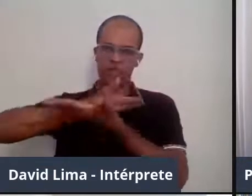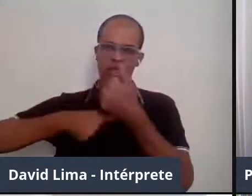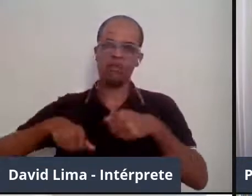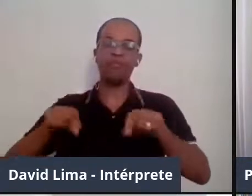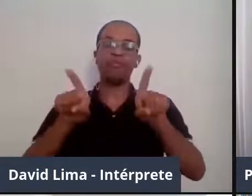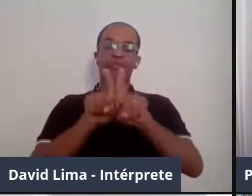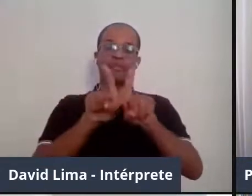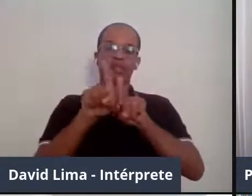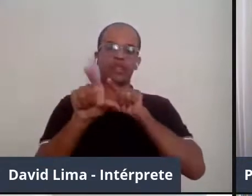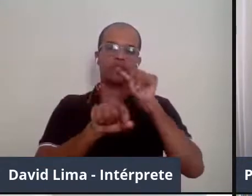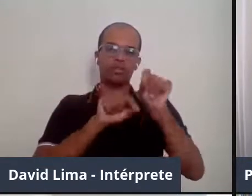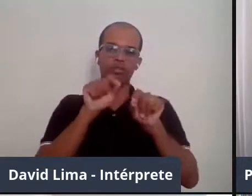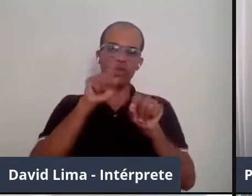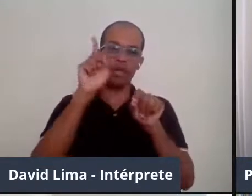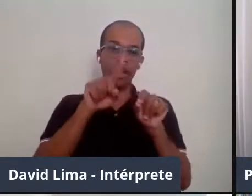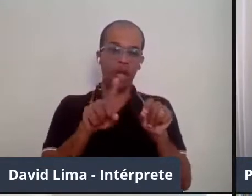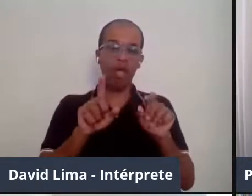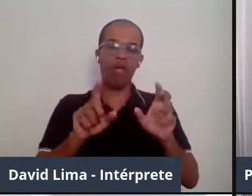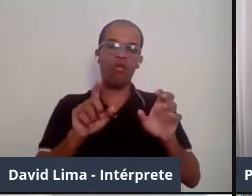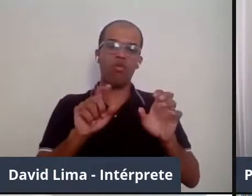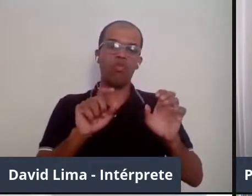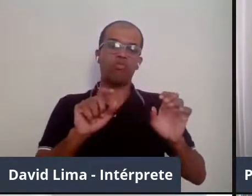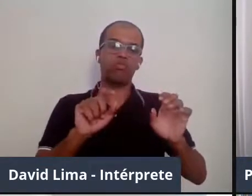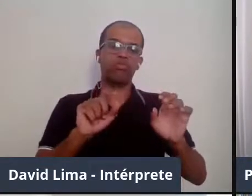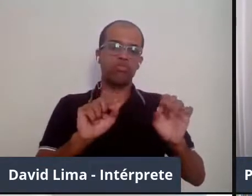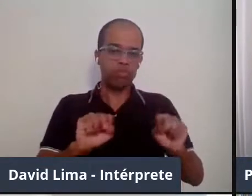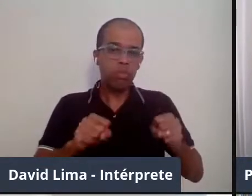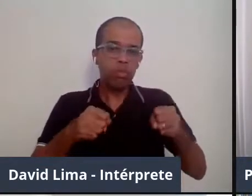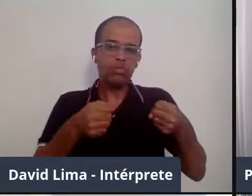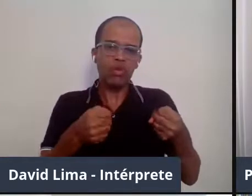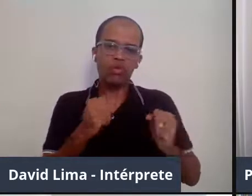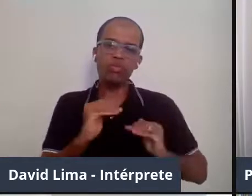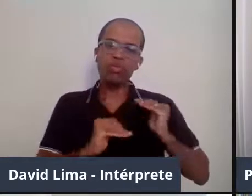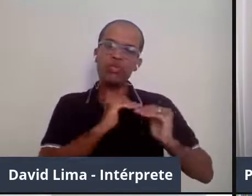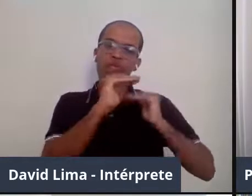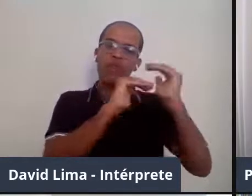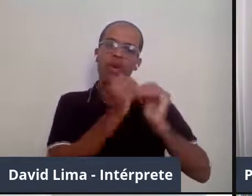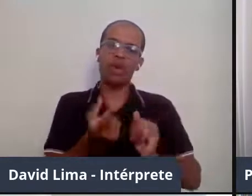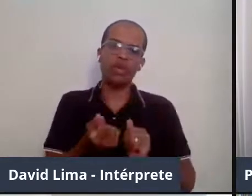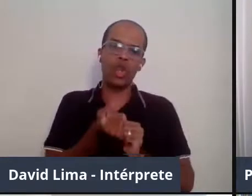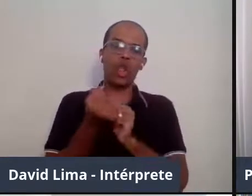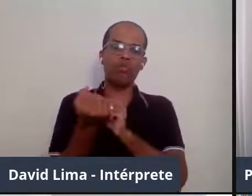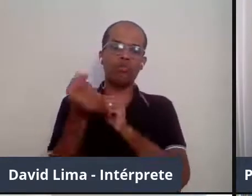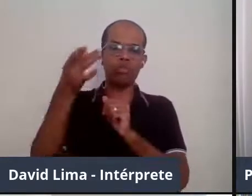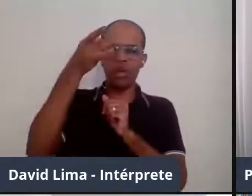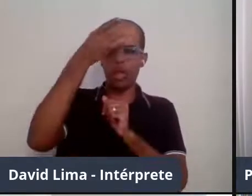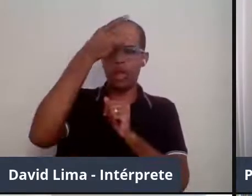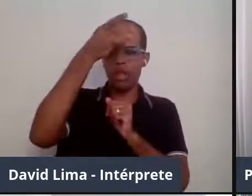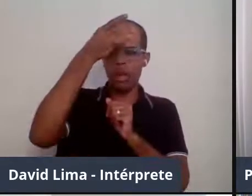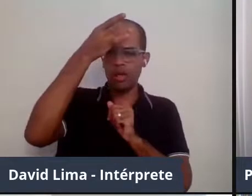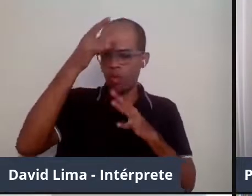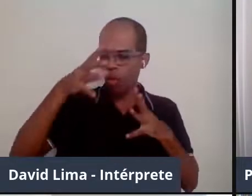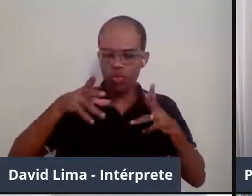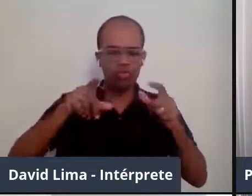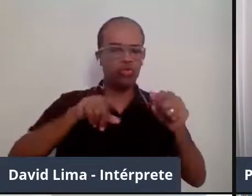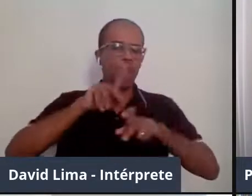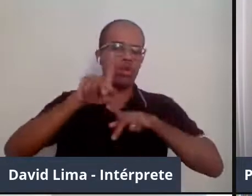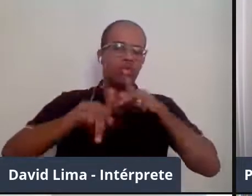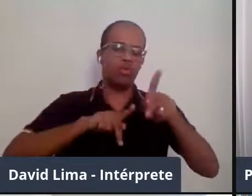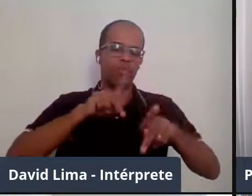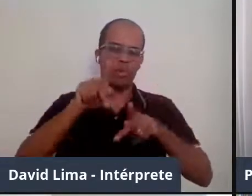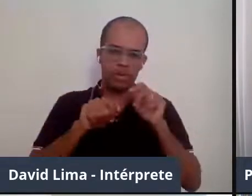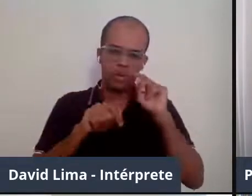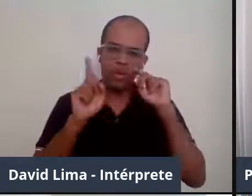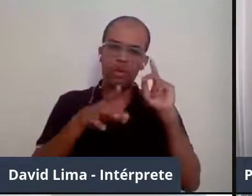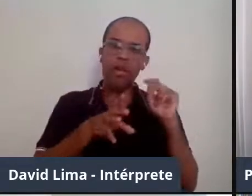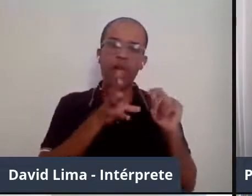tudo, também é um reforço ao desenvolvimento econômico e intelectual da nação, como a troca de